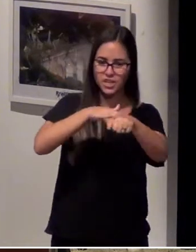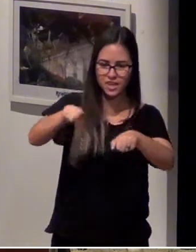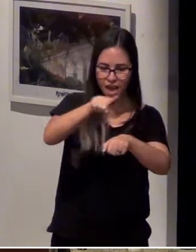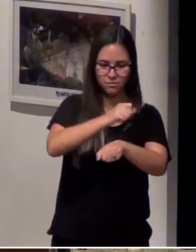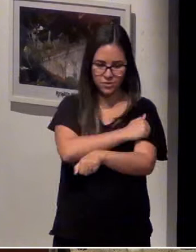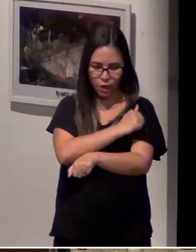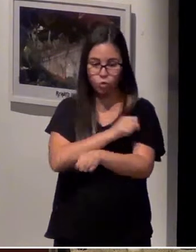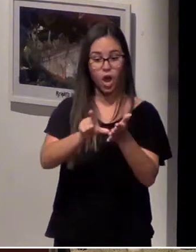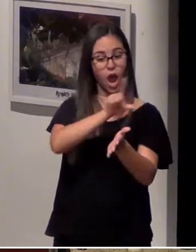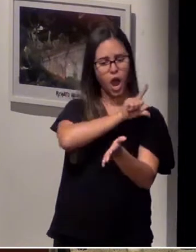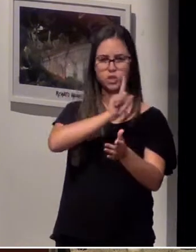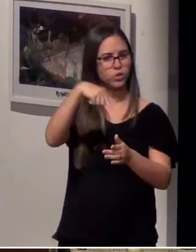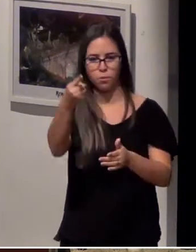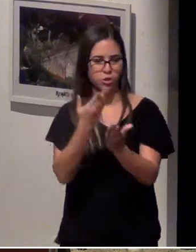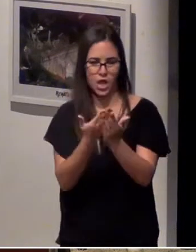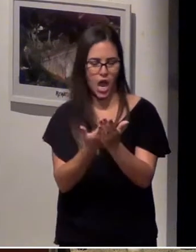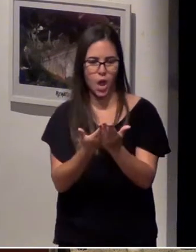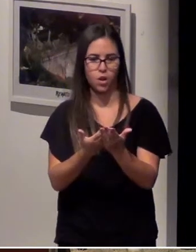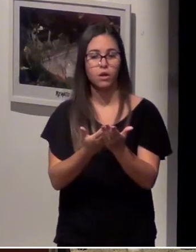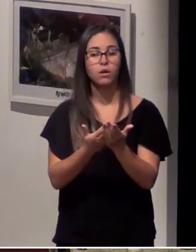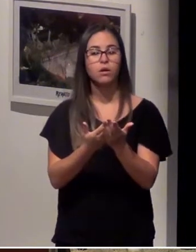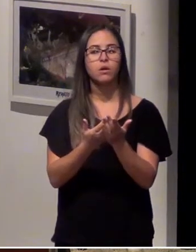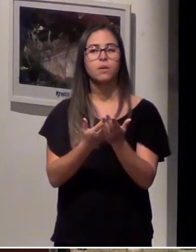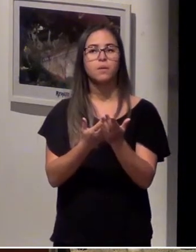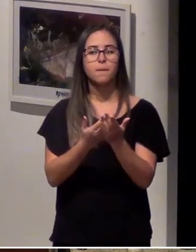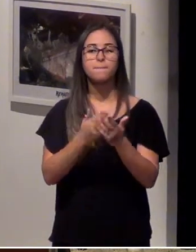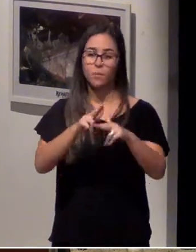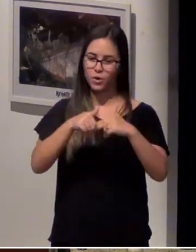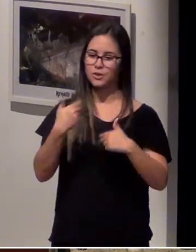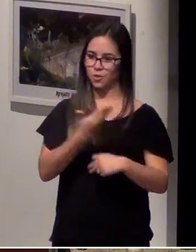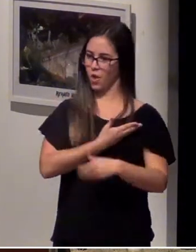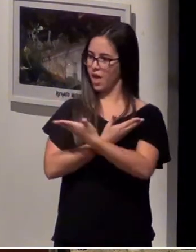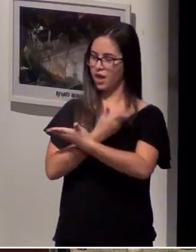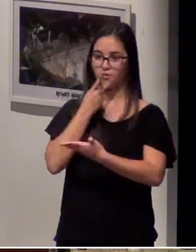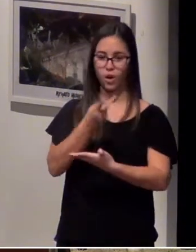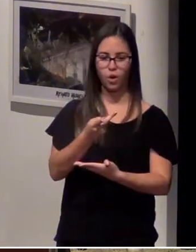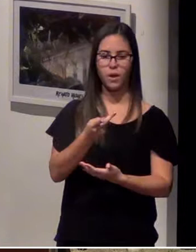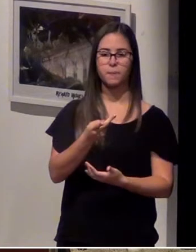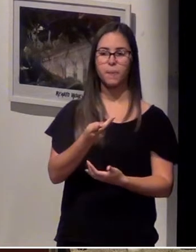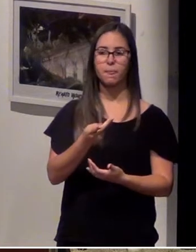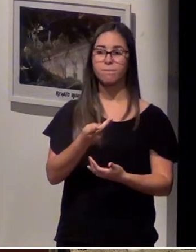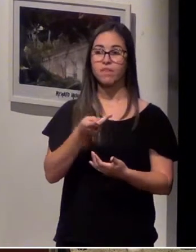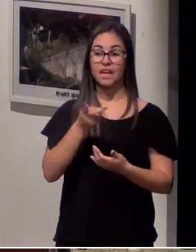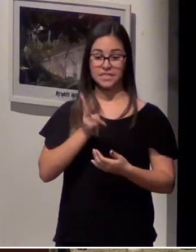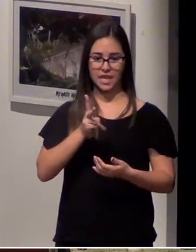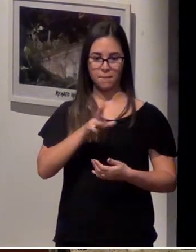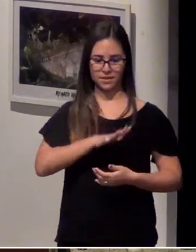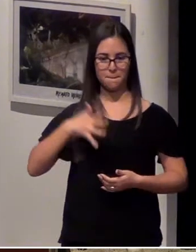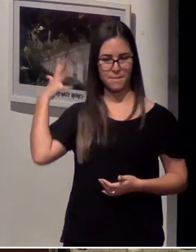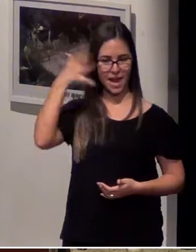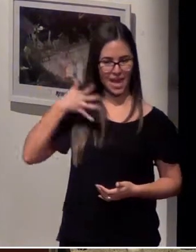com eles antes ou depois da aula, justamente por isso que o colega apontou, que quando a gente está numa situação